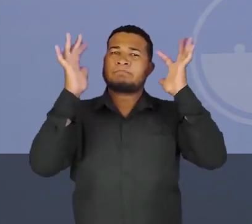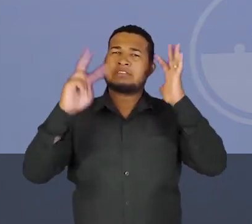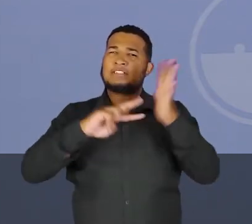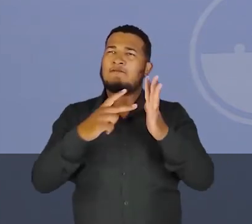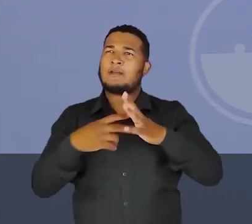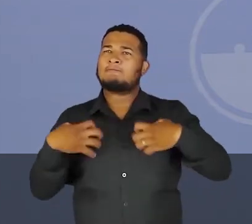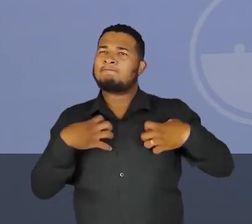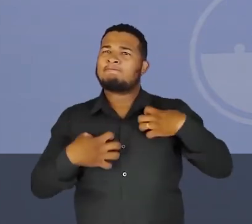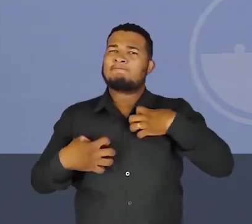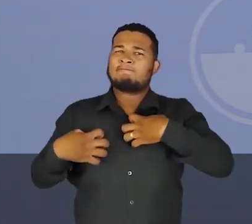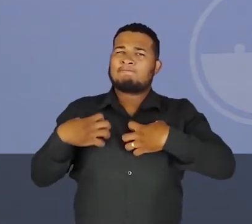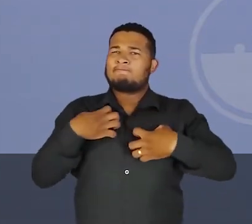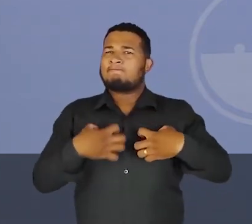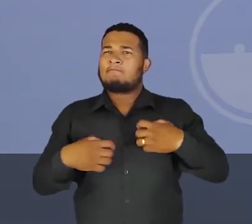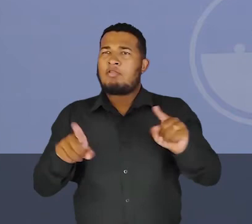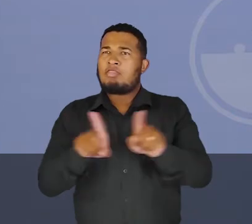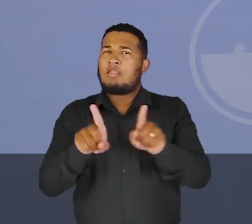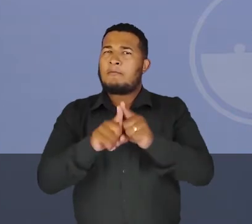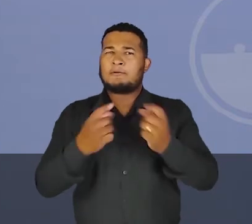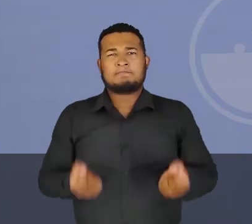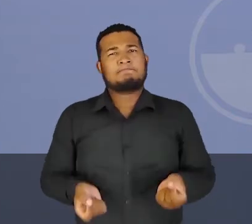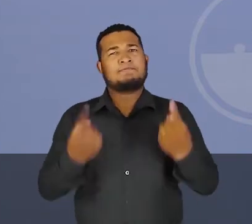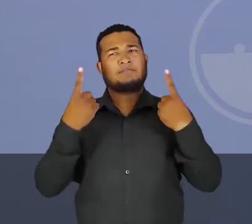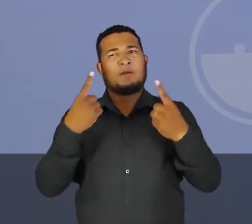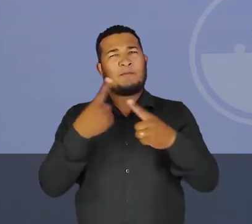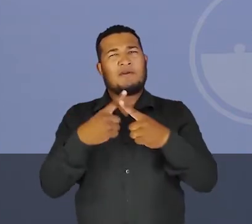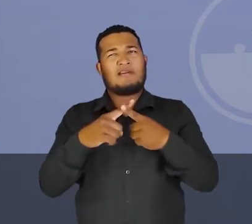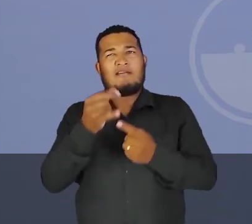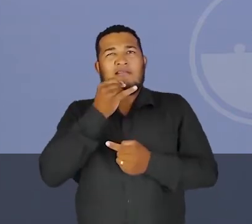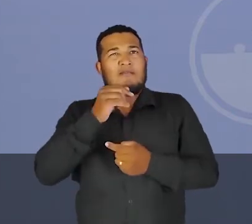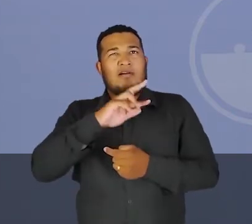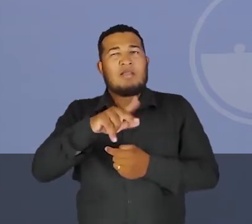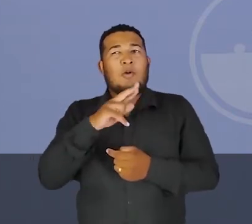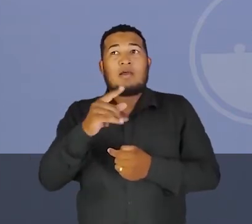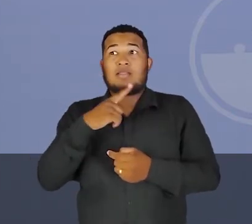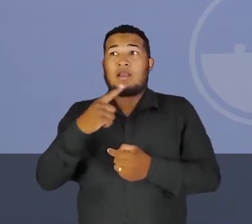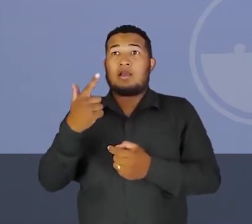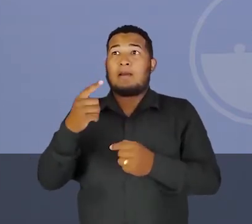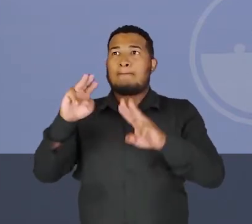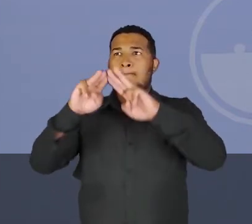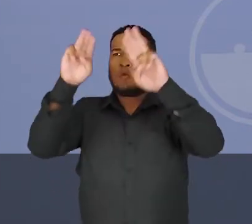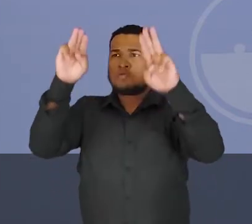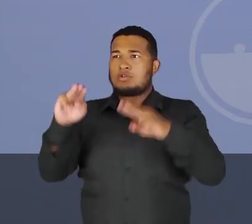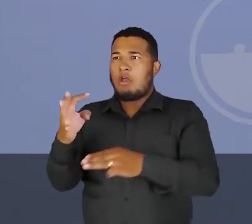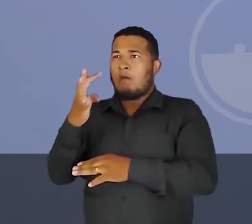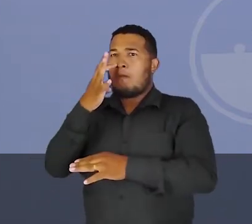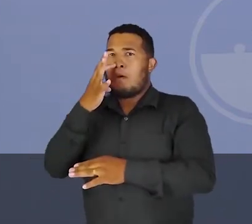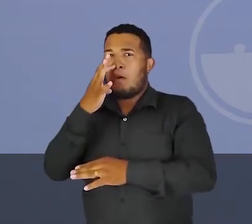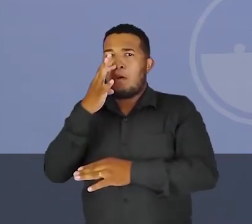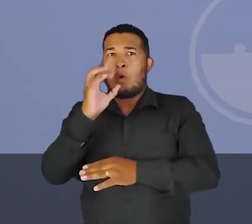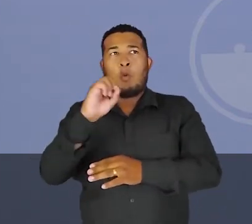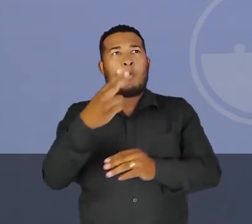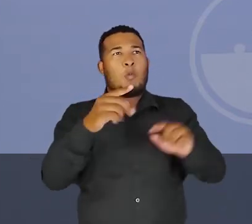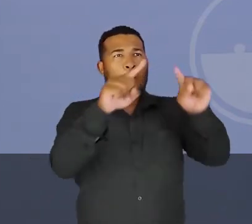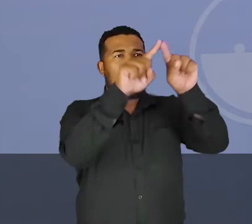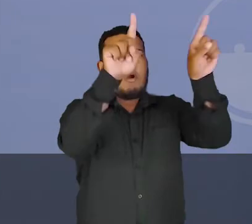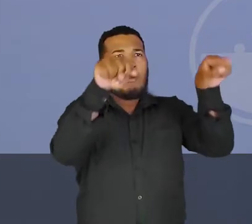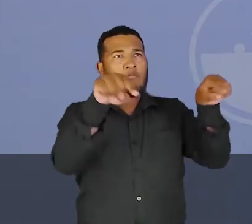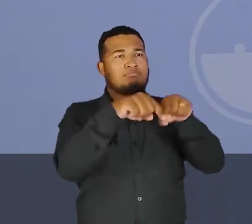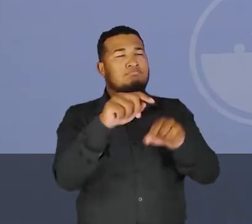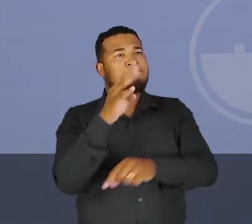que gera um estranhamento, né? Porque ele foge do convencional, foge do museu, né? Do quadro na parede,